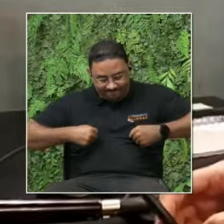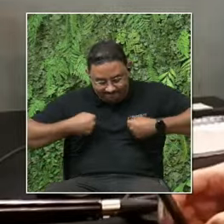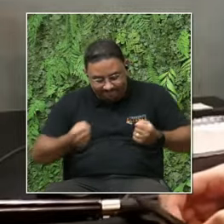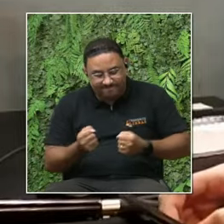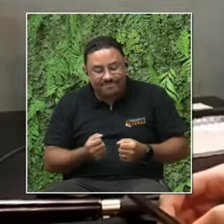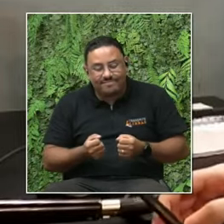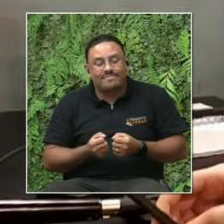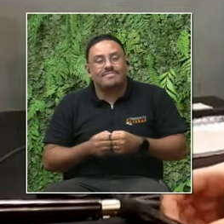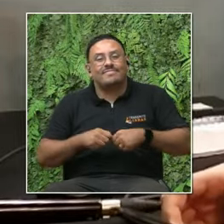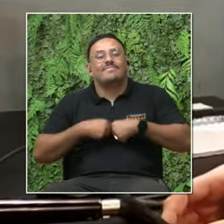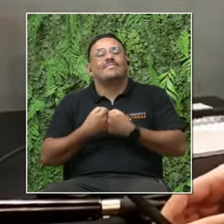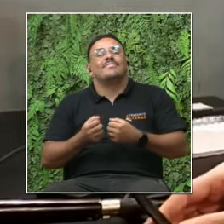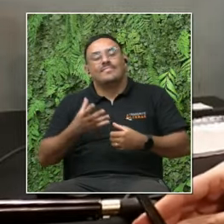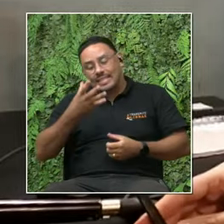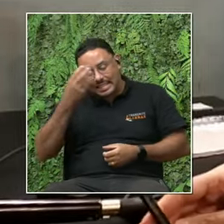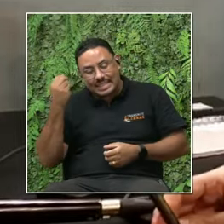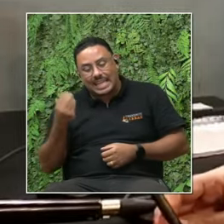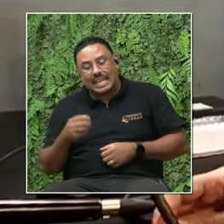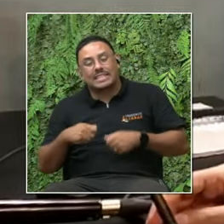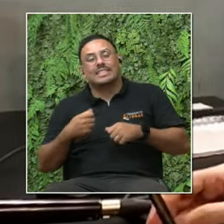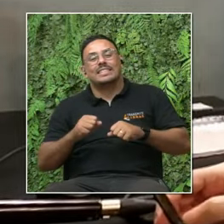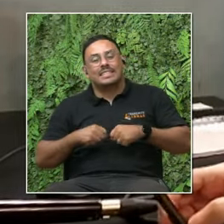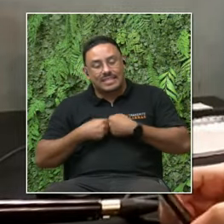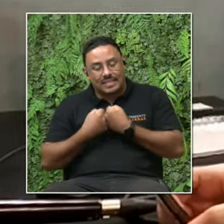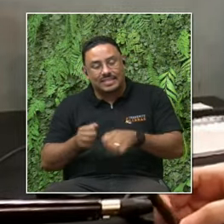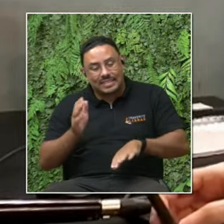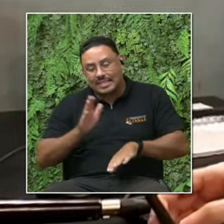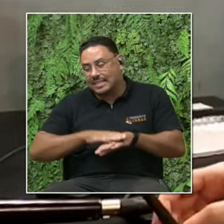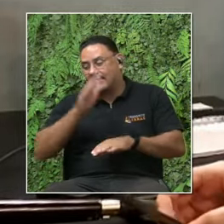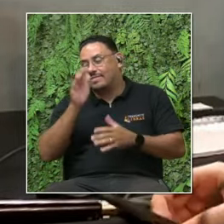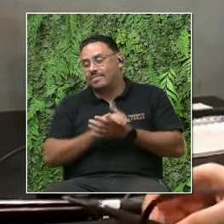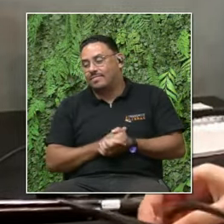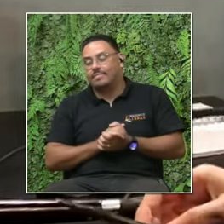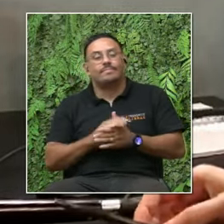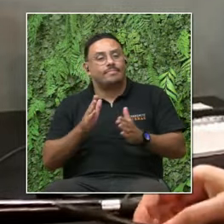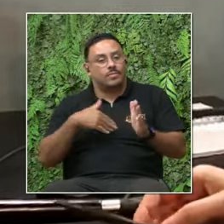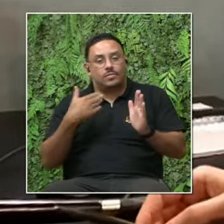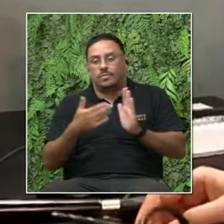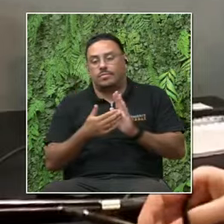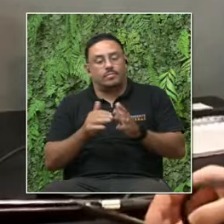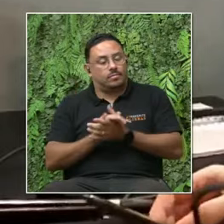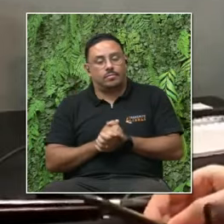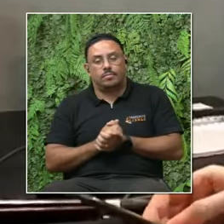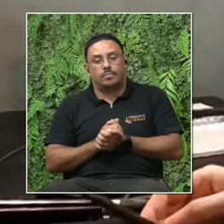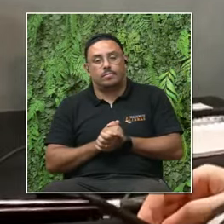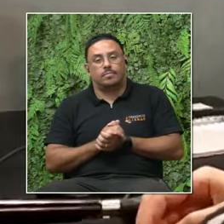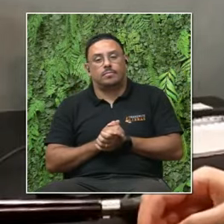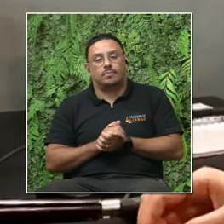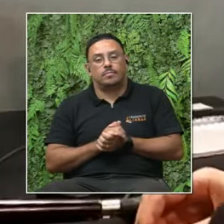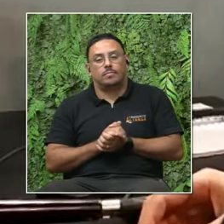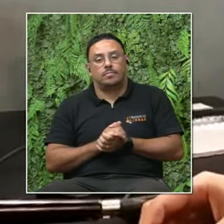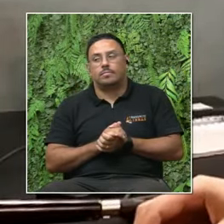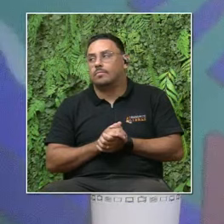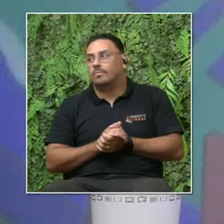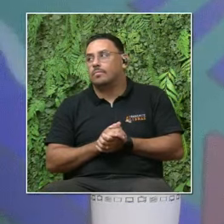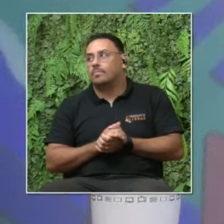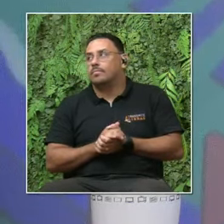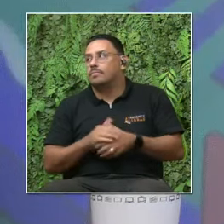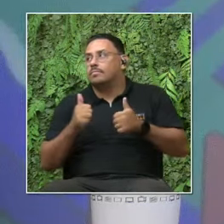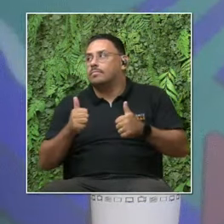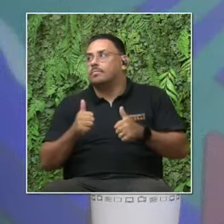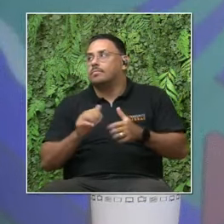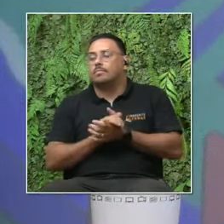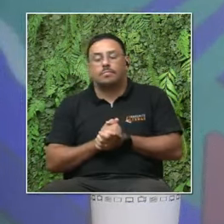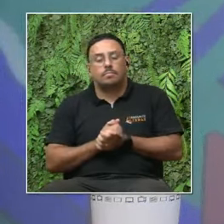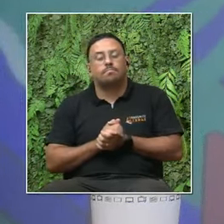Bob esquece que jogou meio de semana tem que dar aquele Sanguinho Bob todo mundo né Isso aí Isso é isso aí